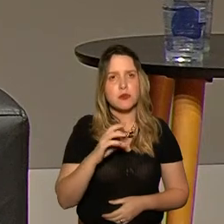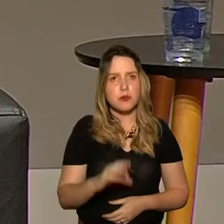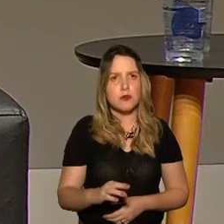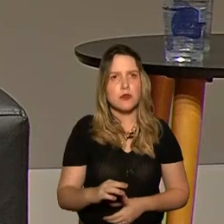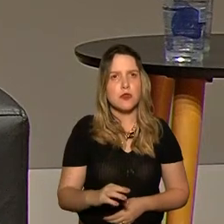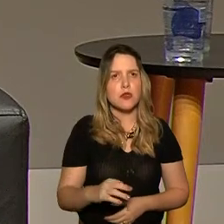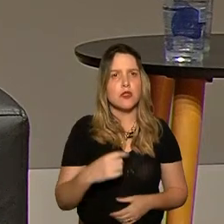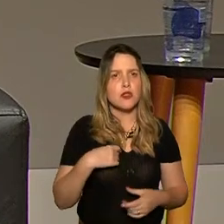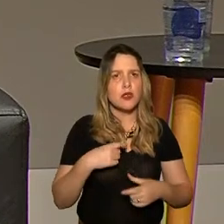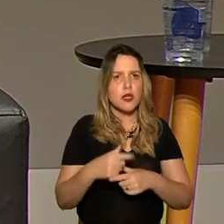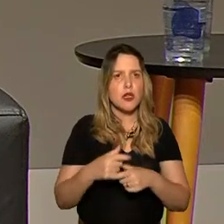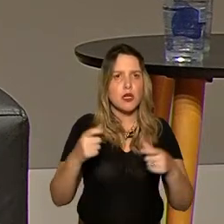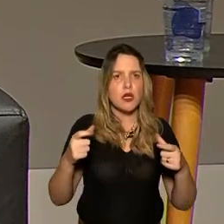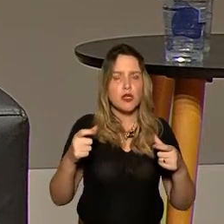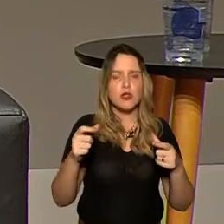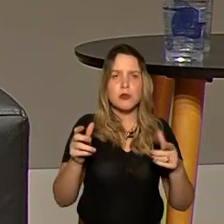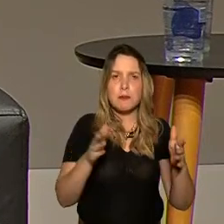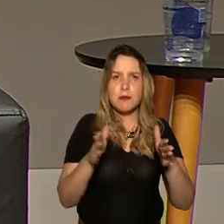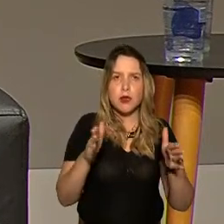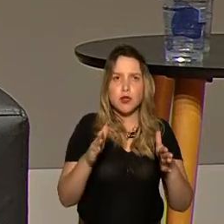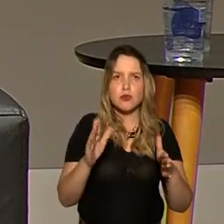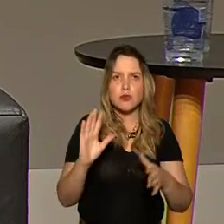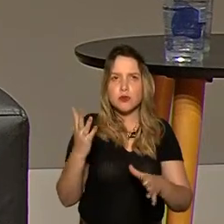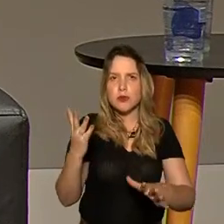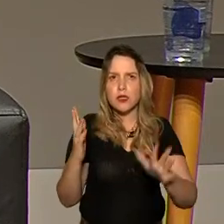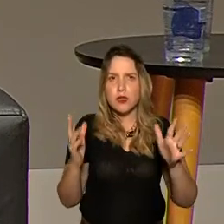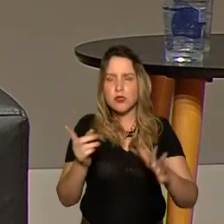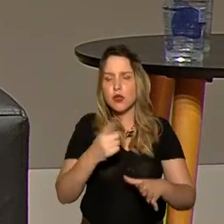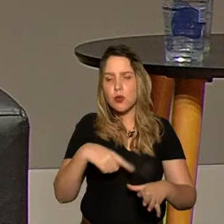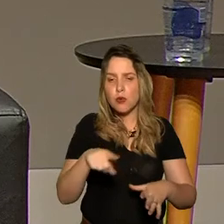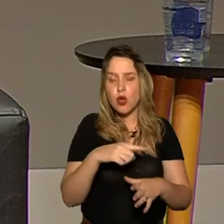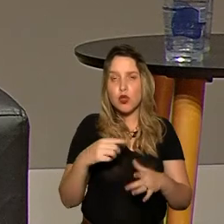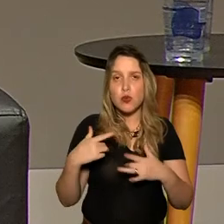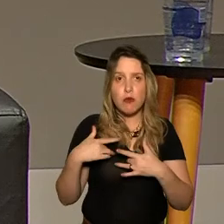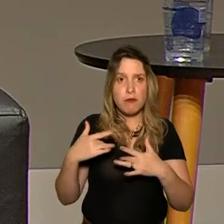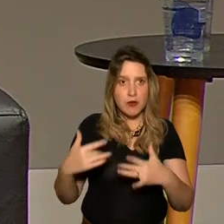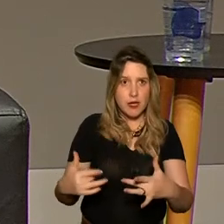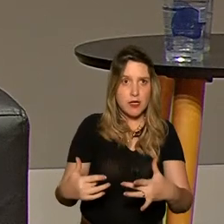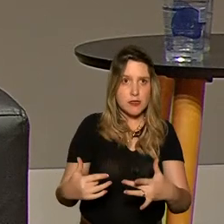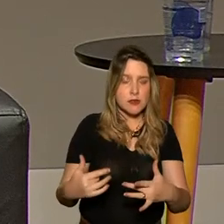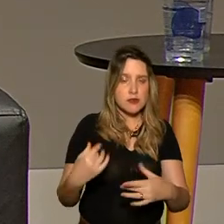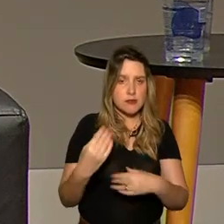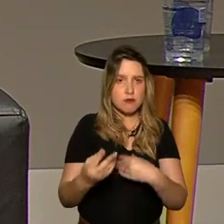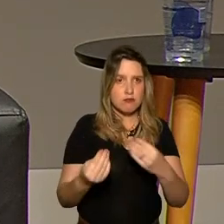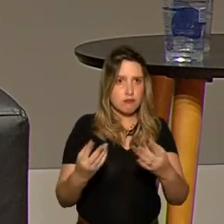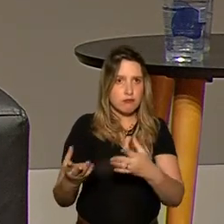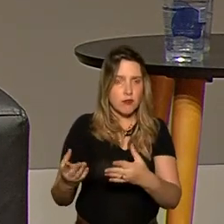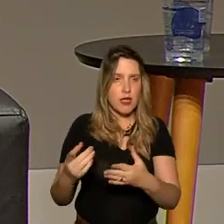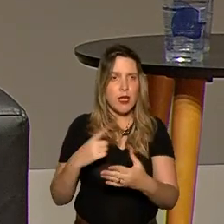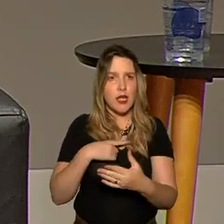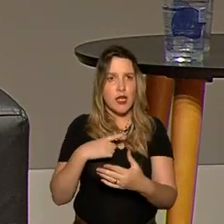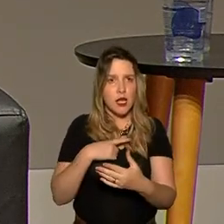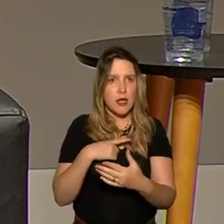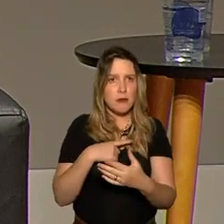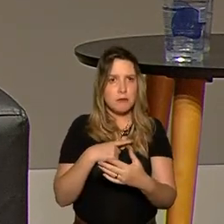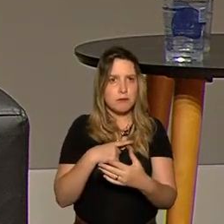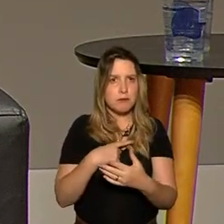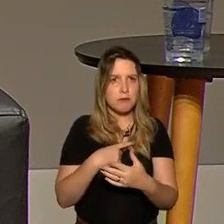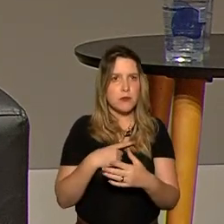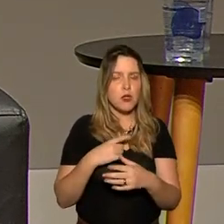em grande parte dos casos no modo como eu endereço a experiência né então